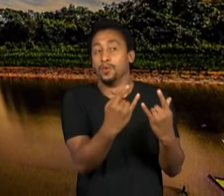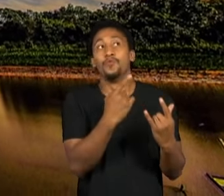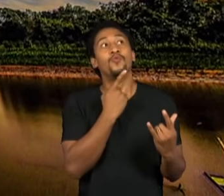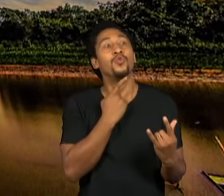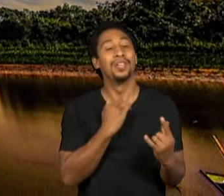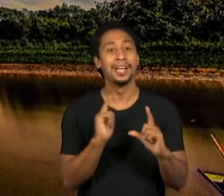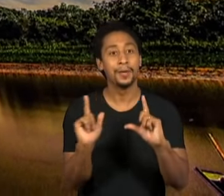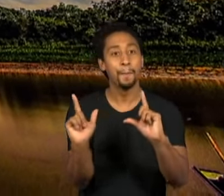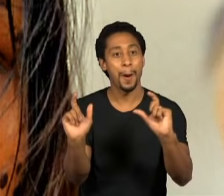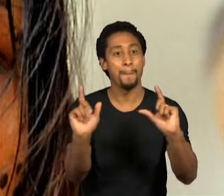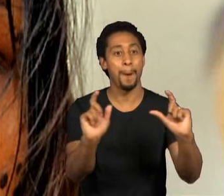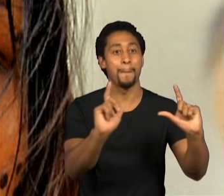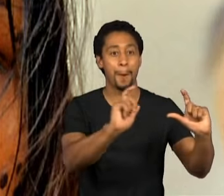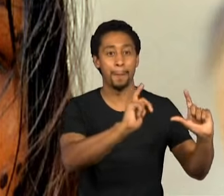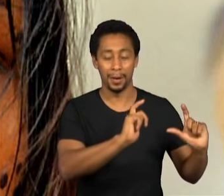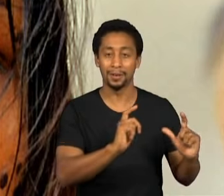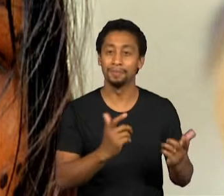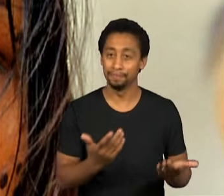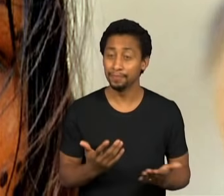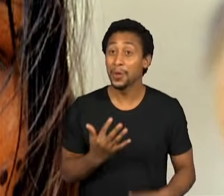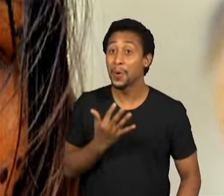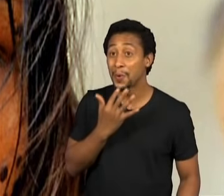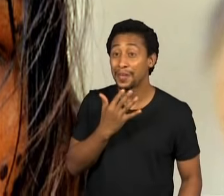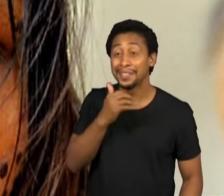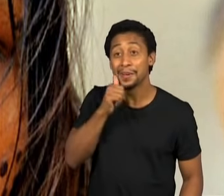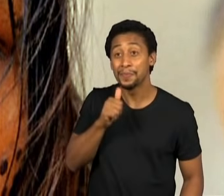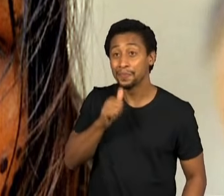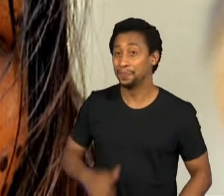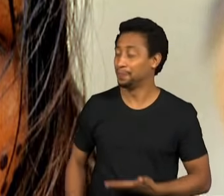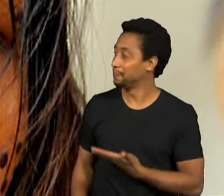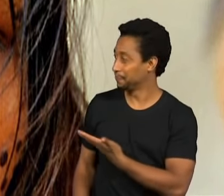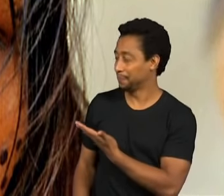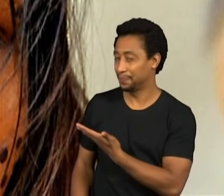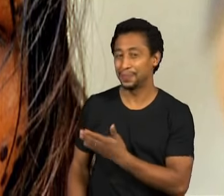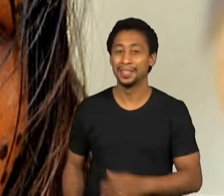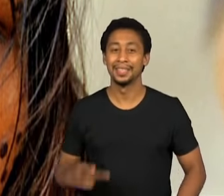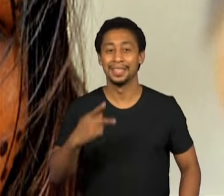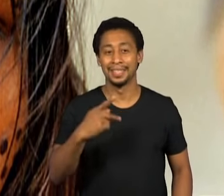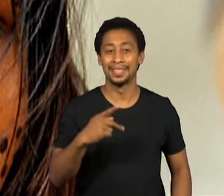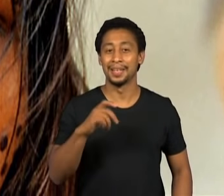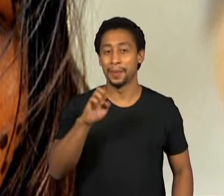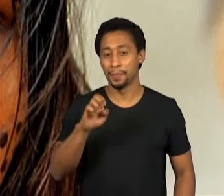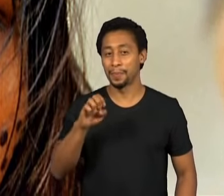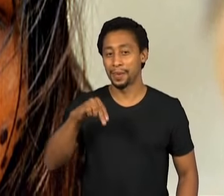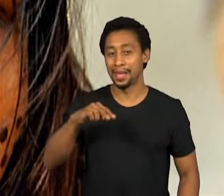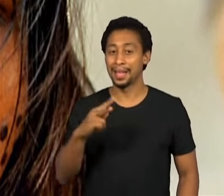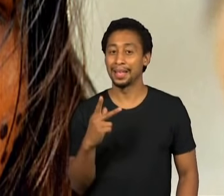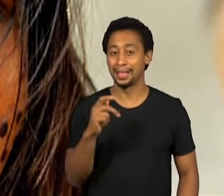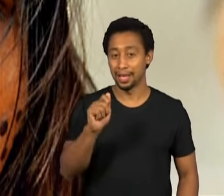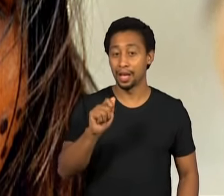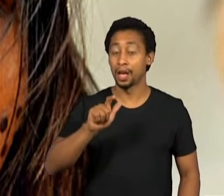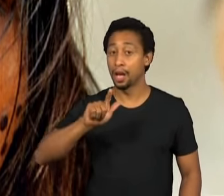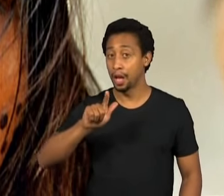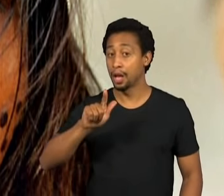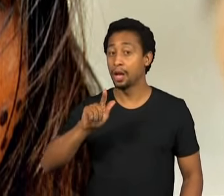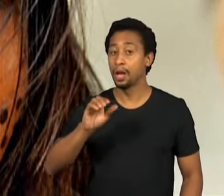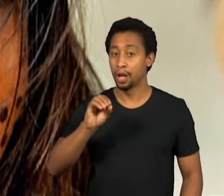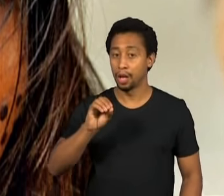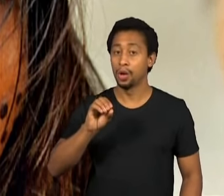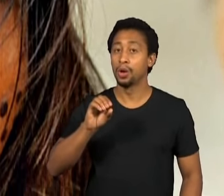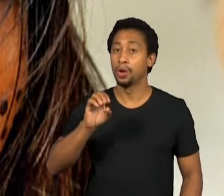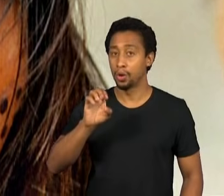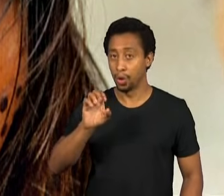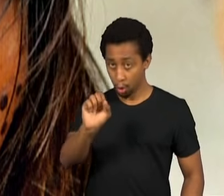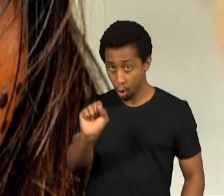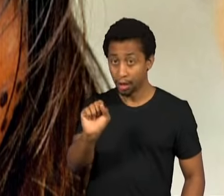do fotógrafo. Lá eu conheci a índia Penhagós. Essa é uma índia muito interessante, porque é uma índia que tem uns